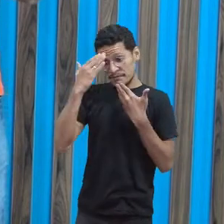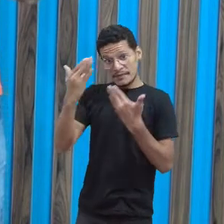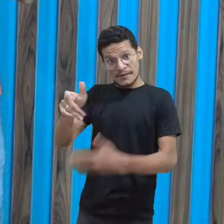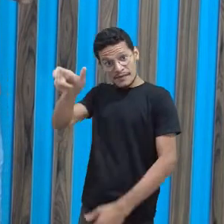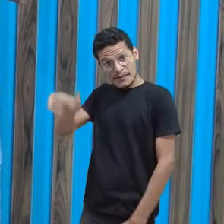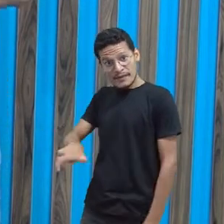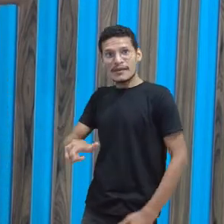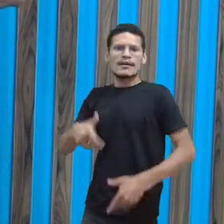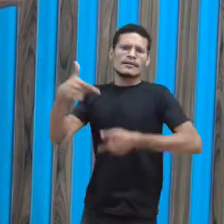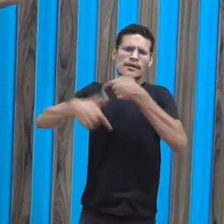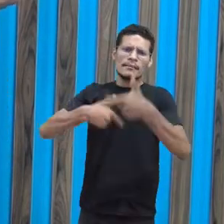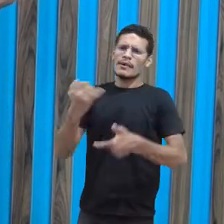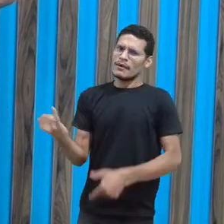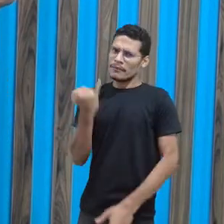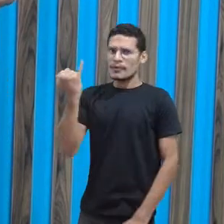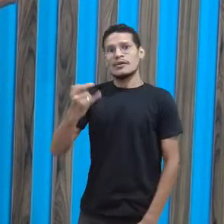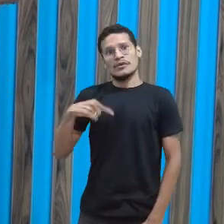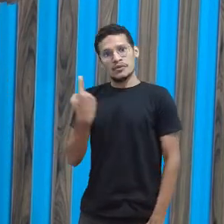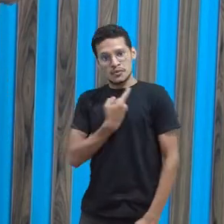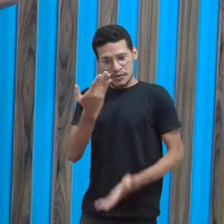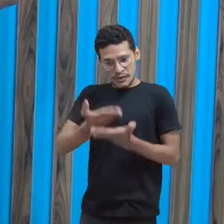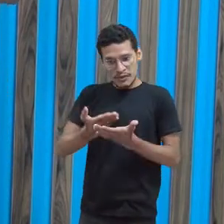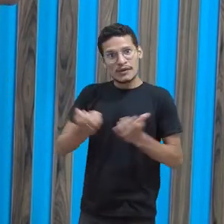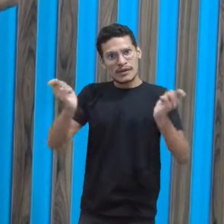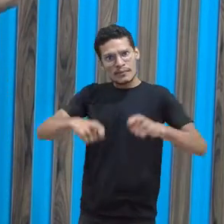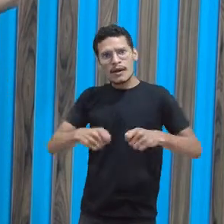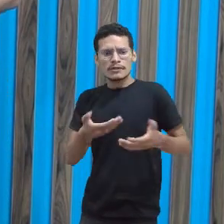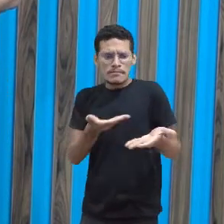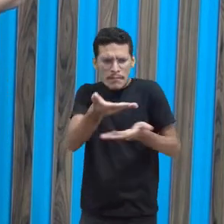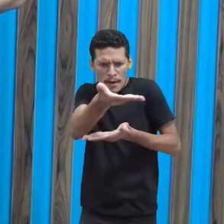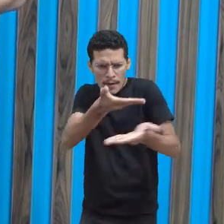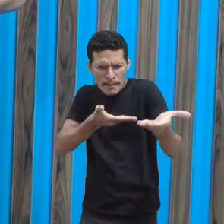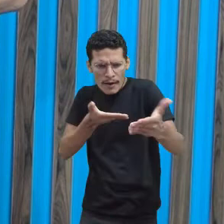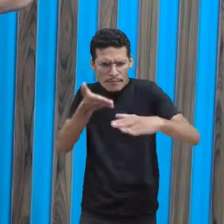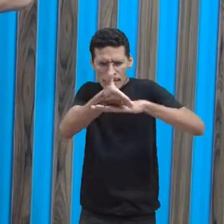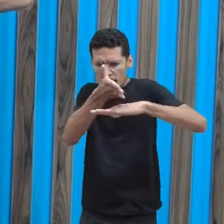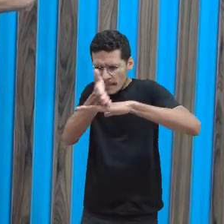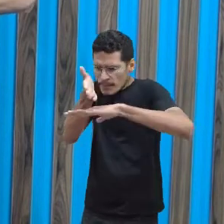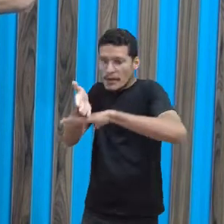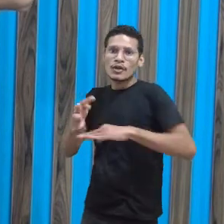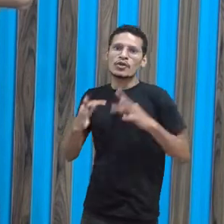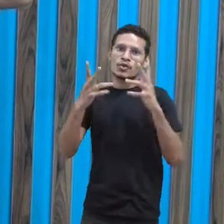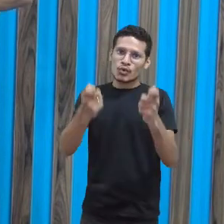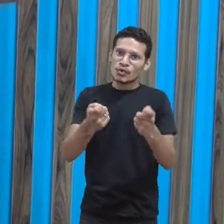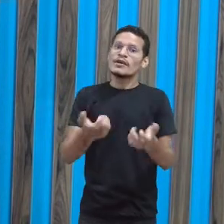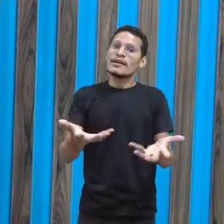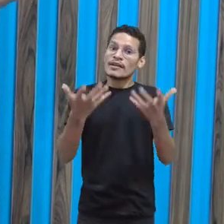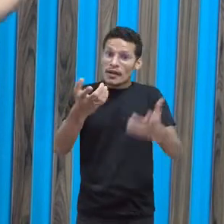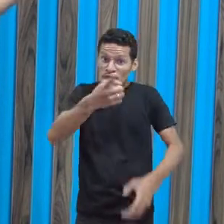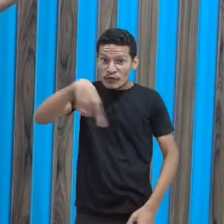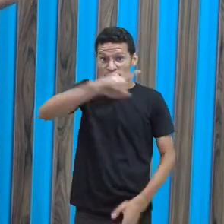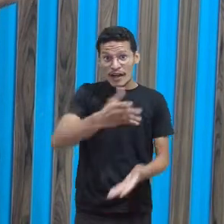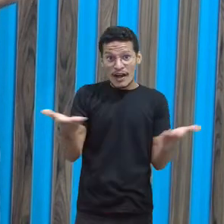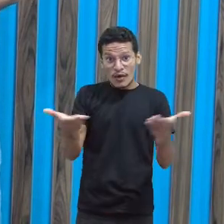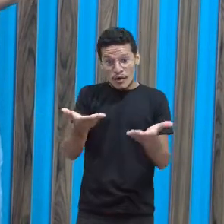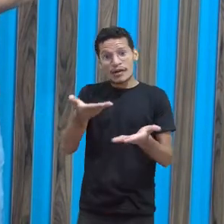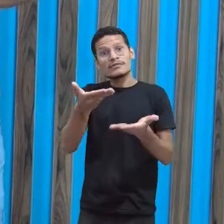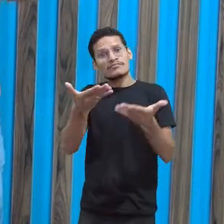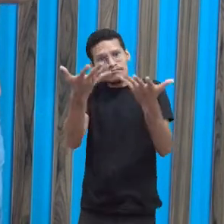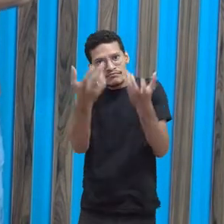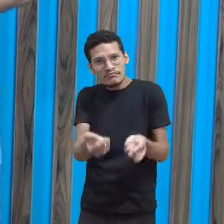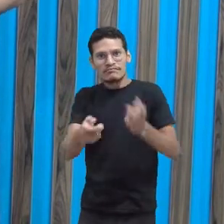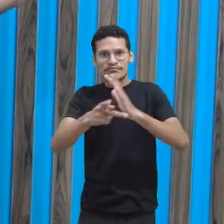trabalho muito importante para que nossas aulas cheguem a todos e todas. Quero já cumprimentar vocês que estão nos recebendo aí em